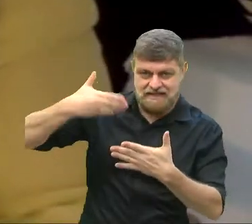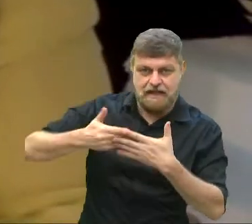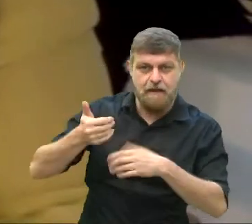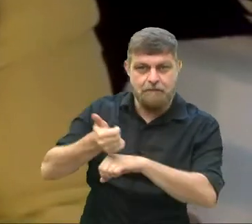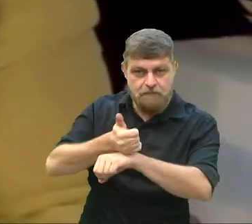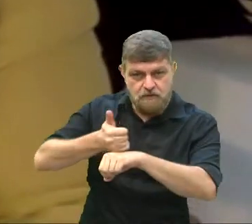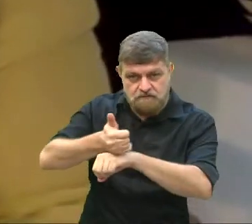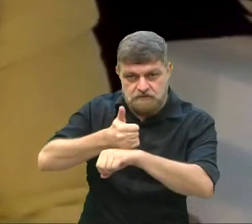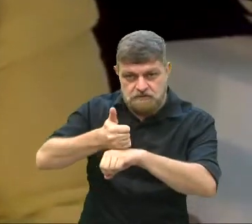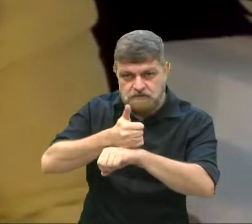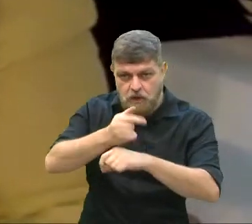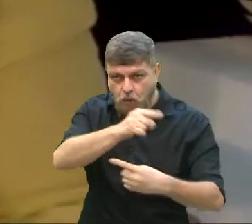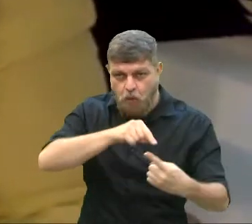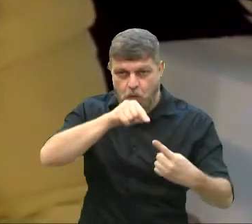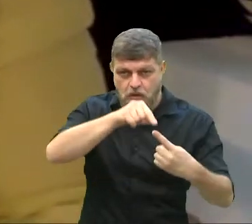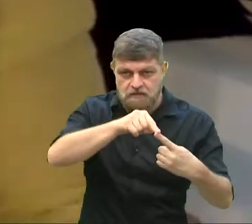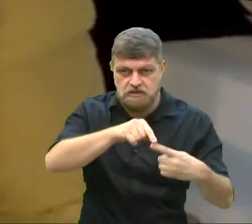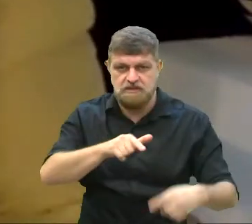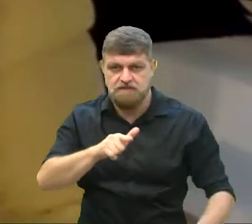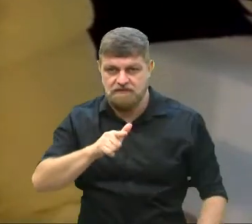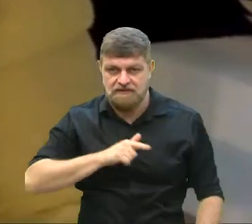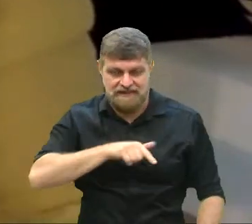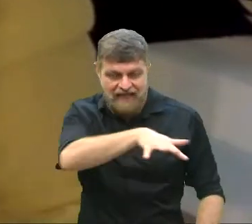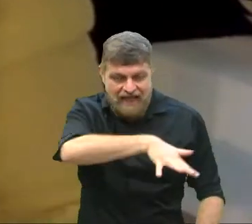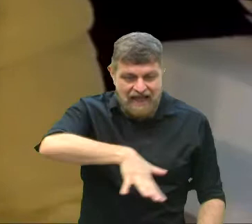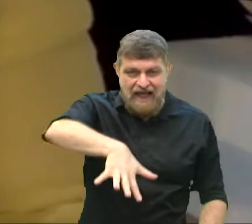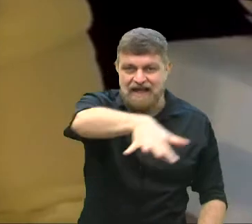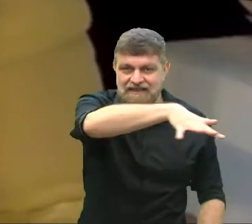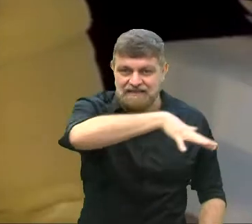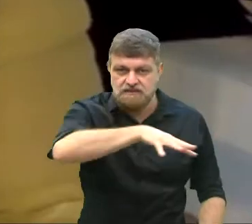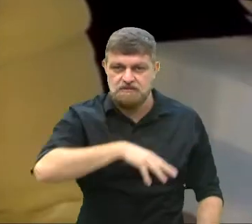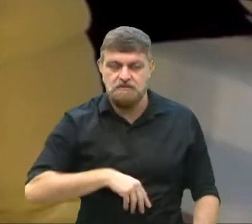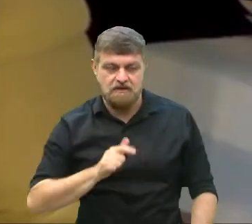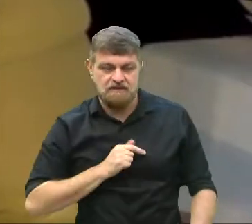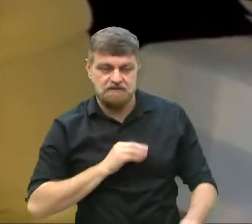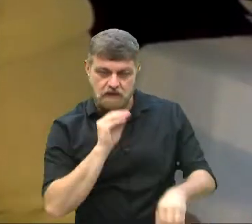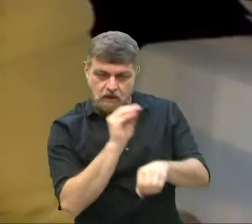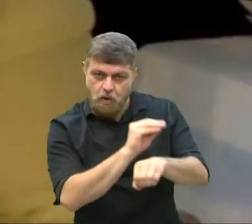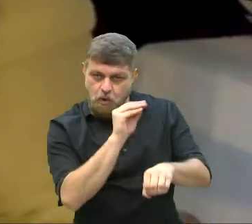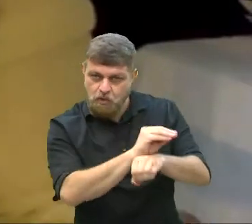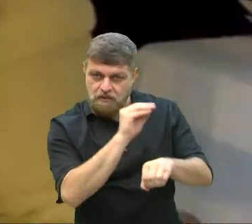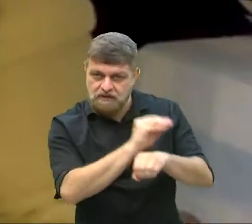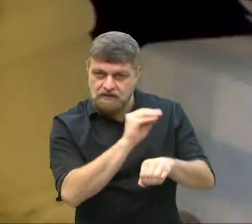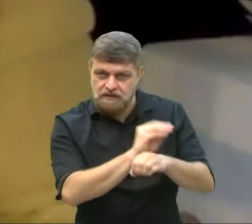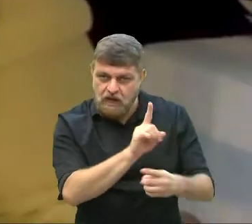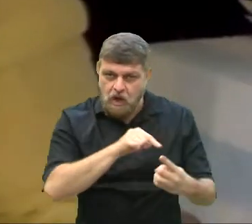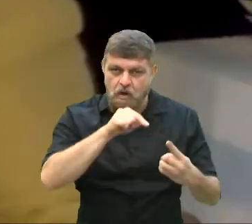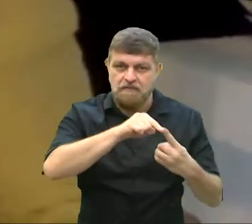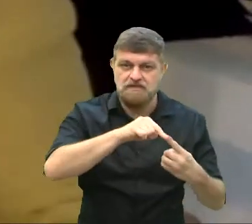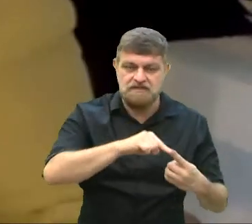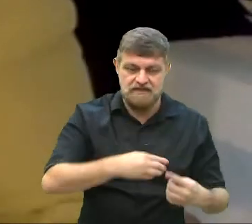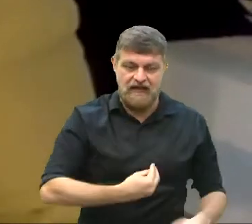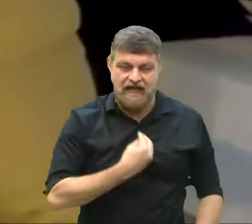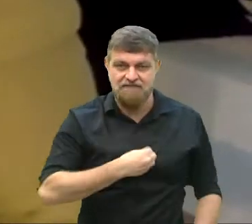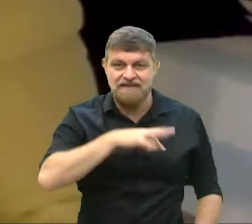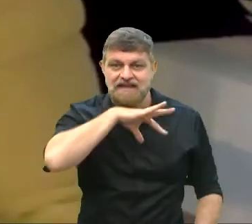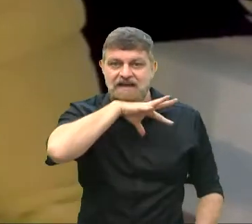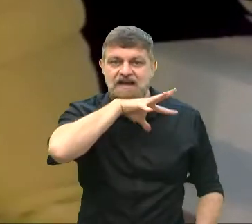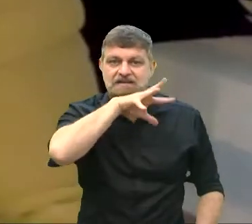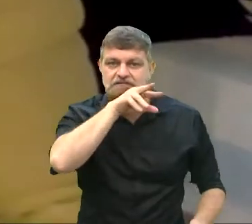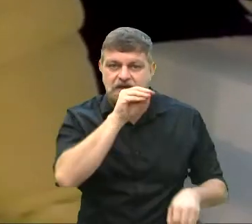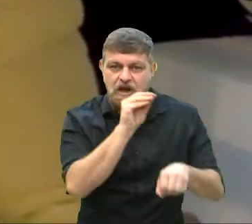profissional na proteção de territórios e de áreas importantes para a conservação de biodiversidade aqui no